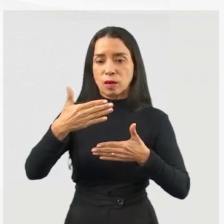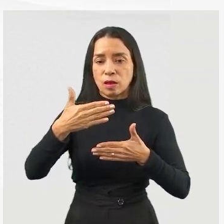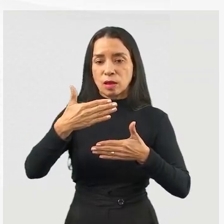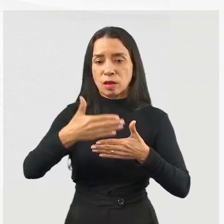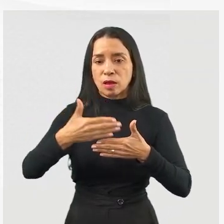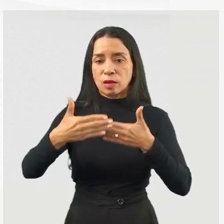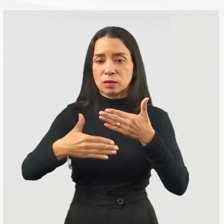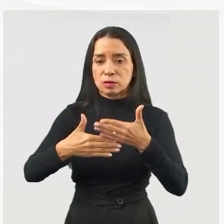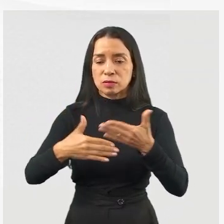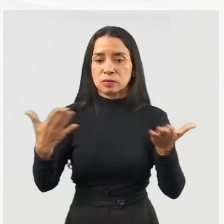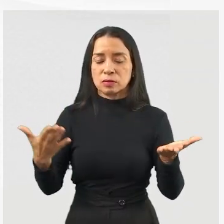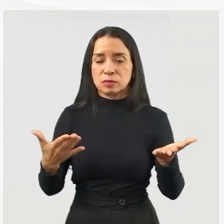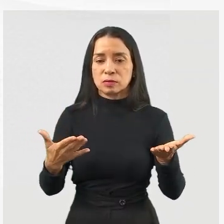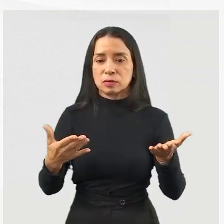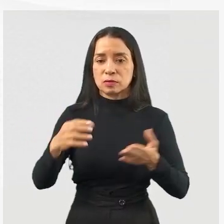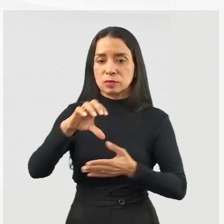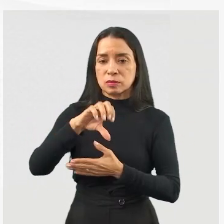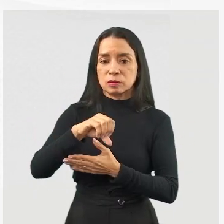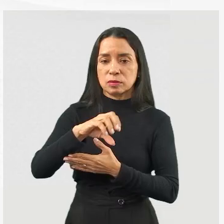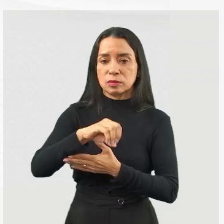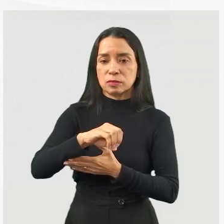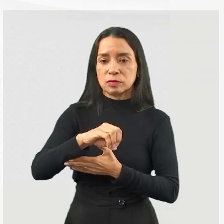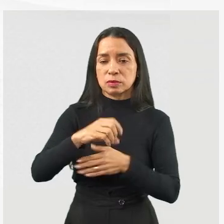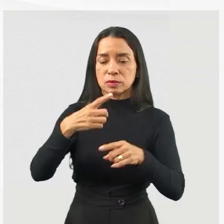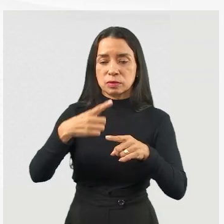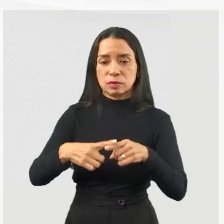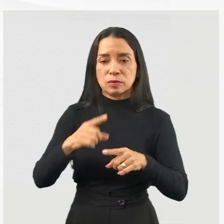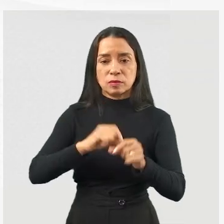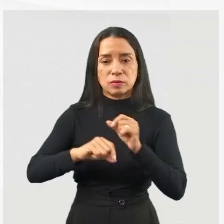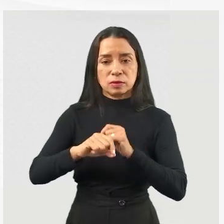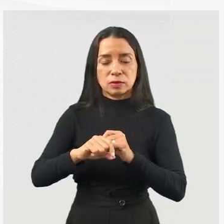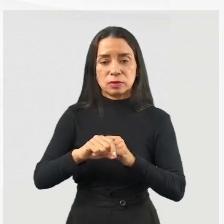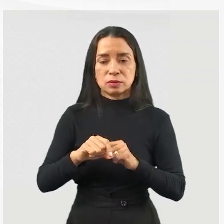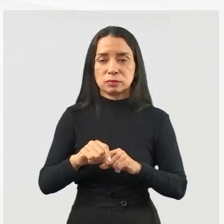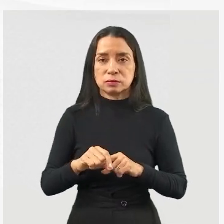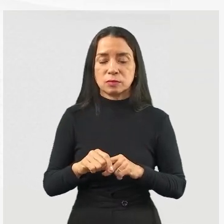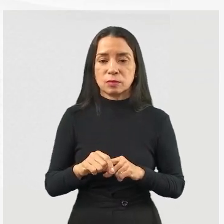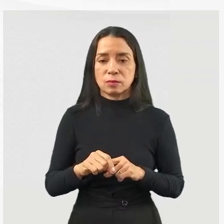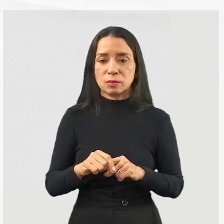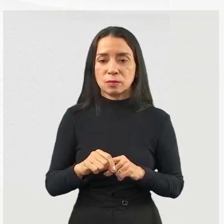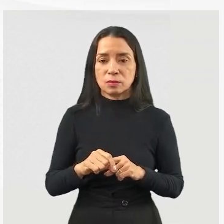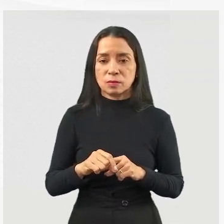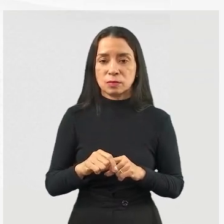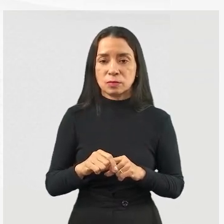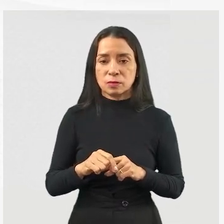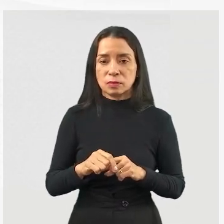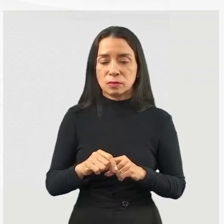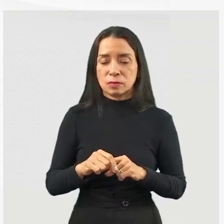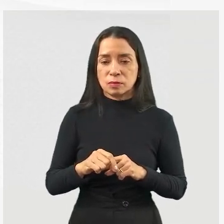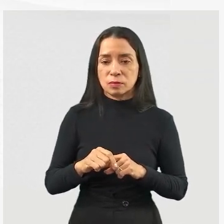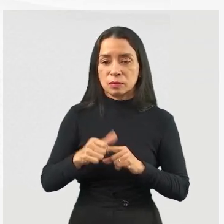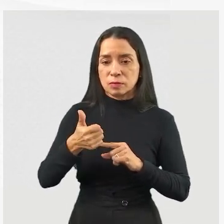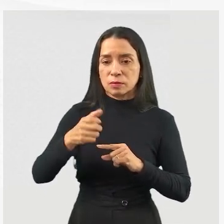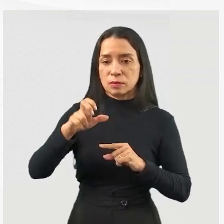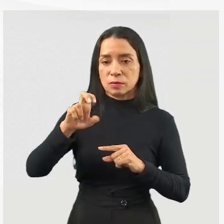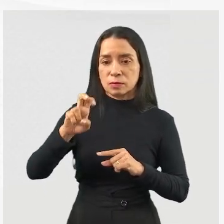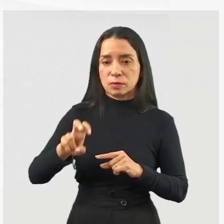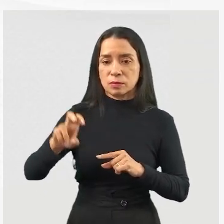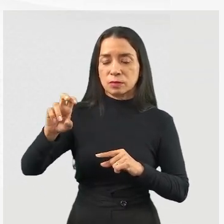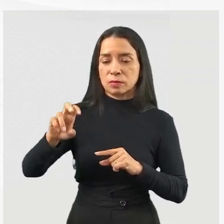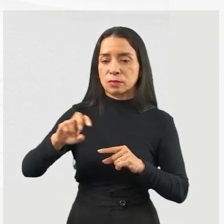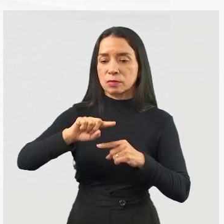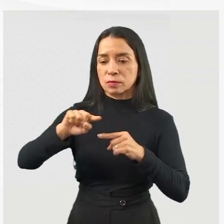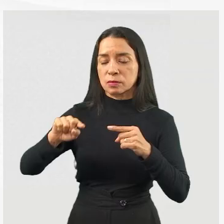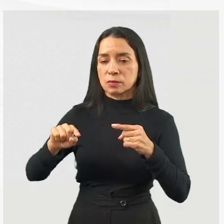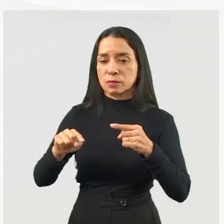vai multiplicar pela porcentagem transformada em fração. Tá? Então, eu vou botar o 15%. 15 sobre